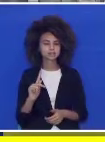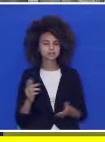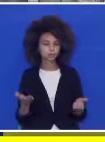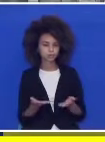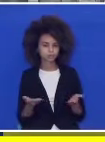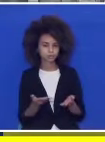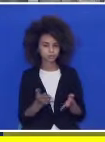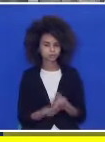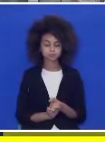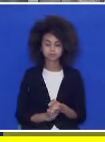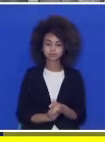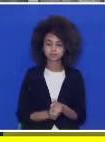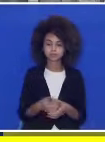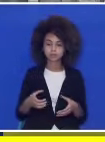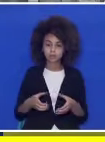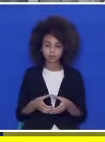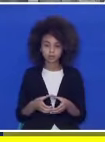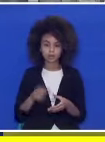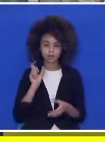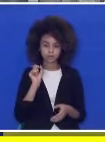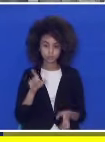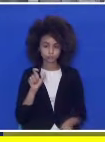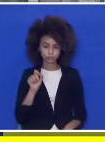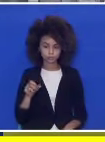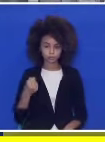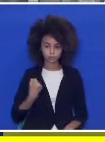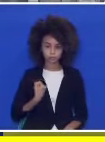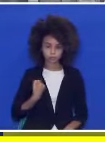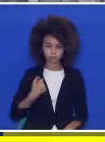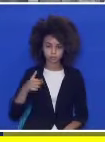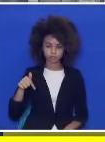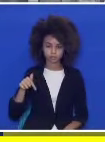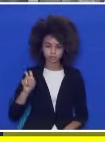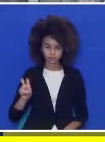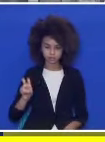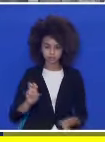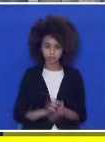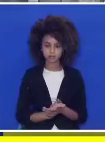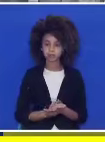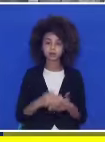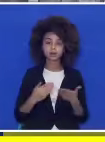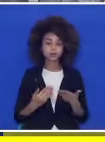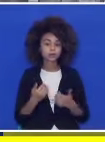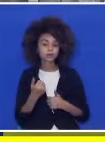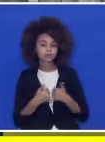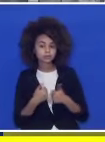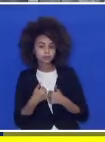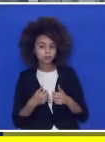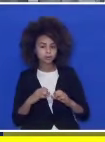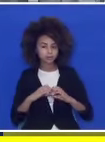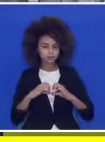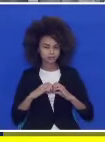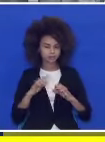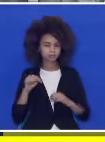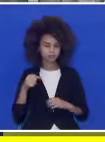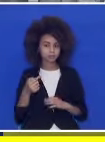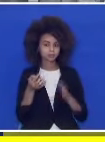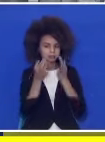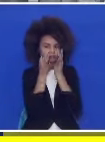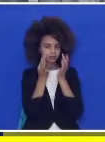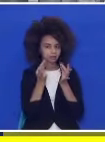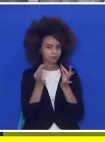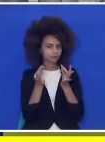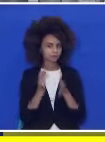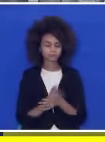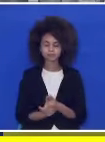número 75. Azul, 75. E aí, qual é o seu time do coração? Logo na sequência, fique atento. Bola